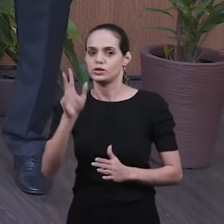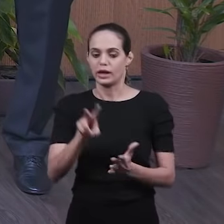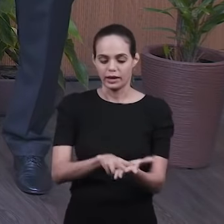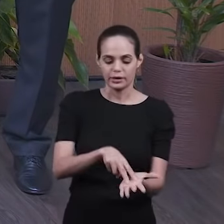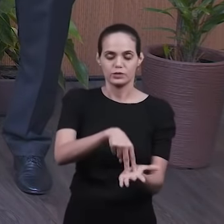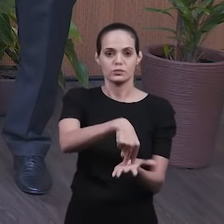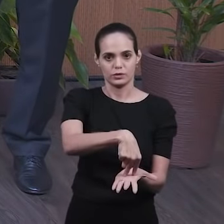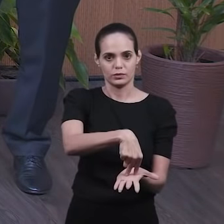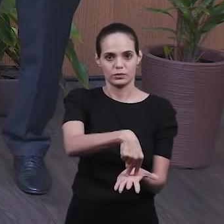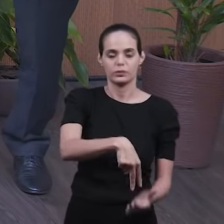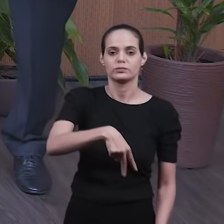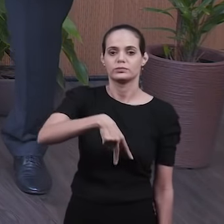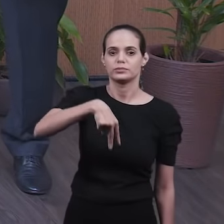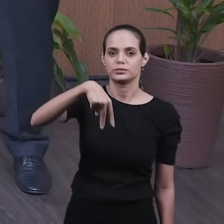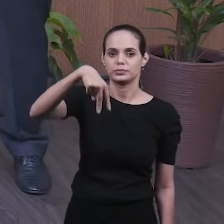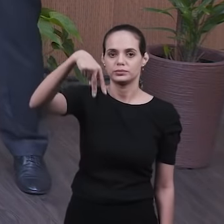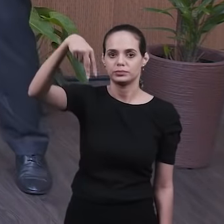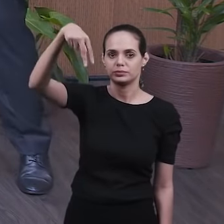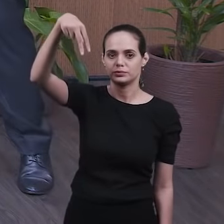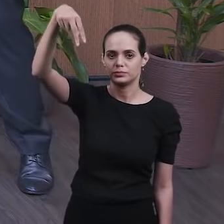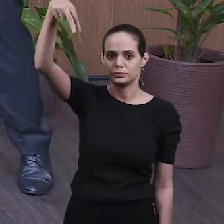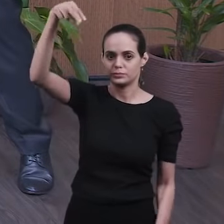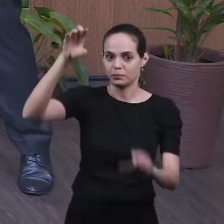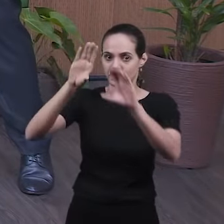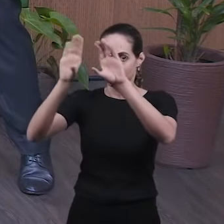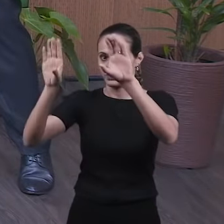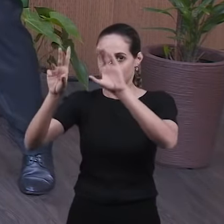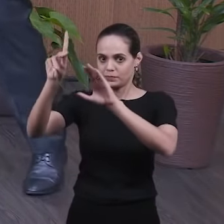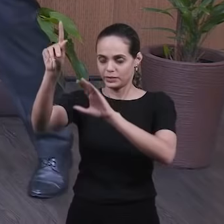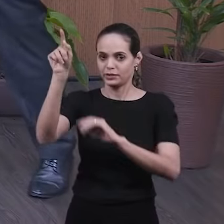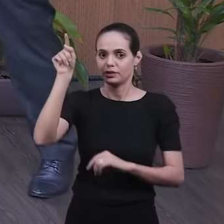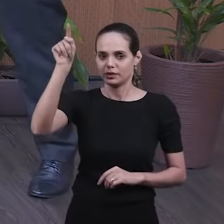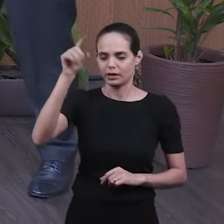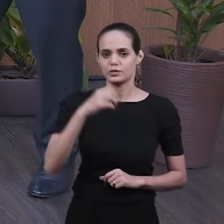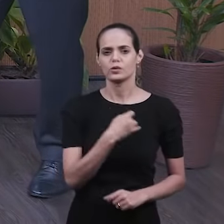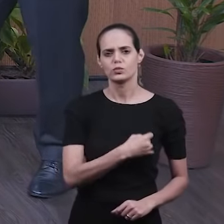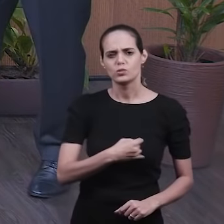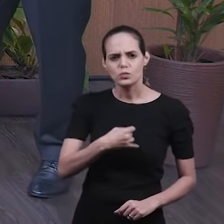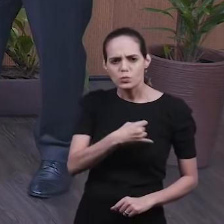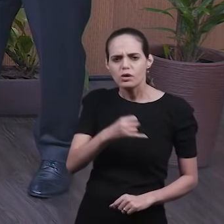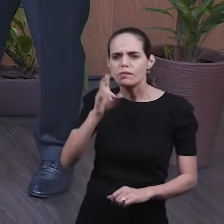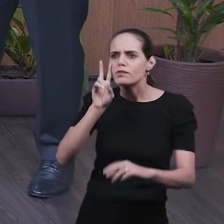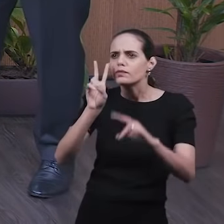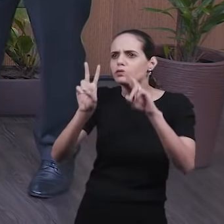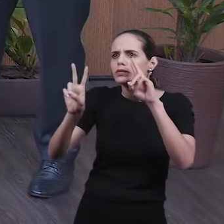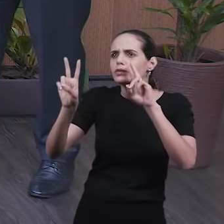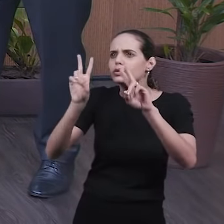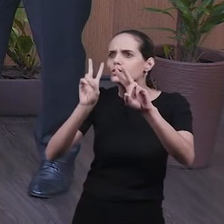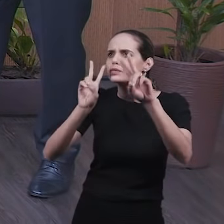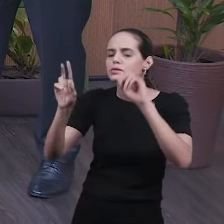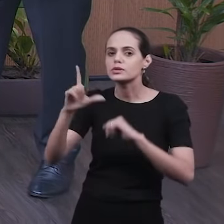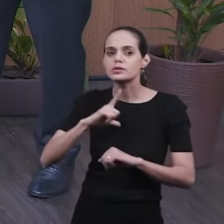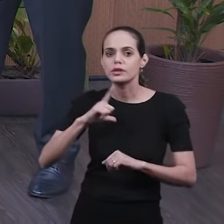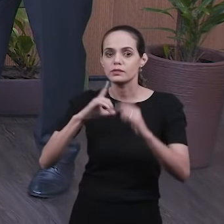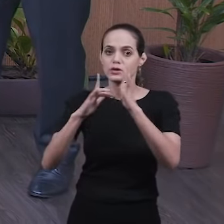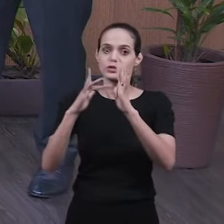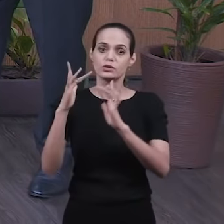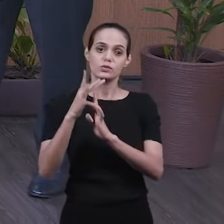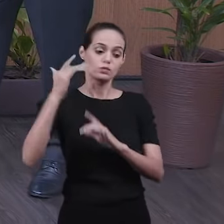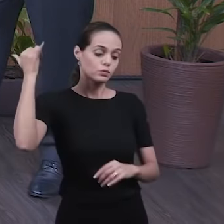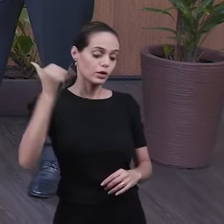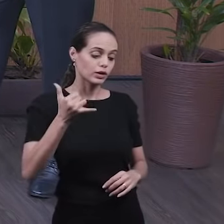os céus. O João começou a ter visões e foi registrando. O Senhor mandou que ele registrasse tudo